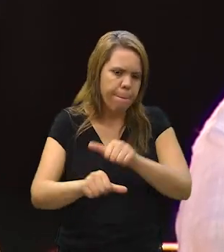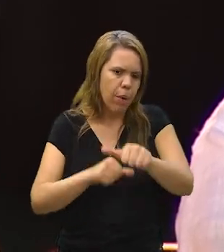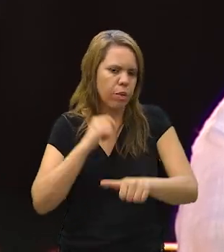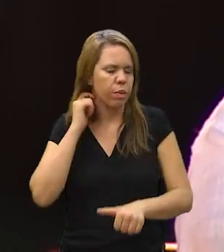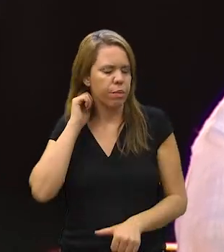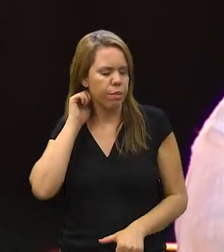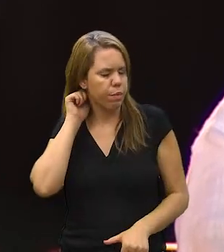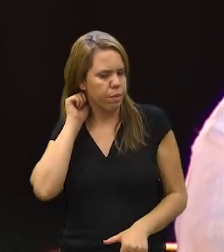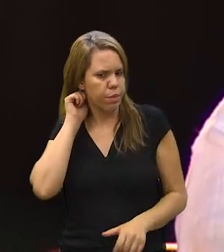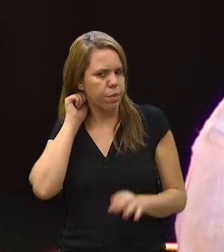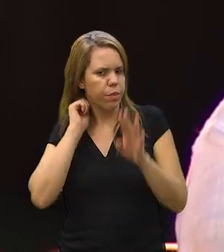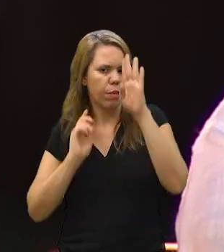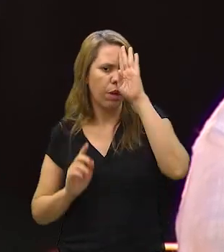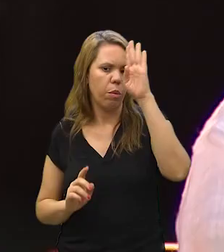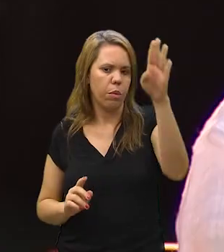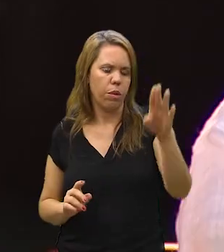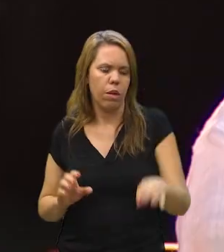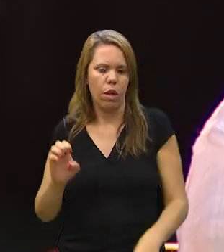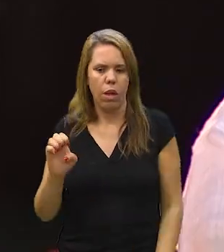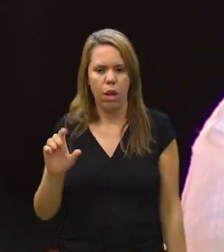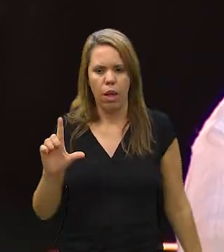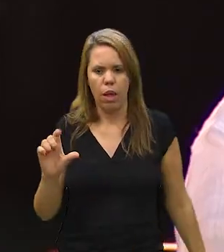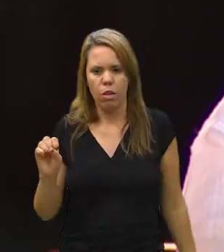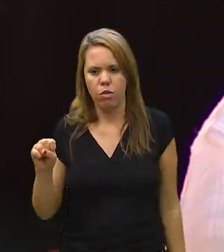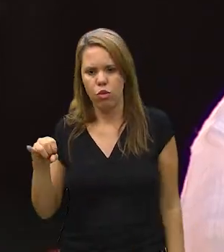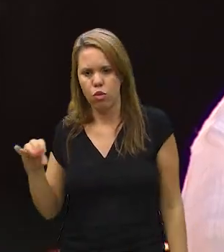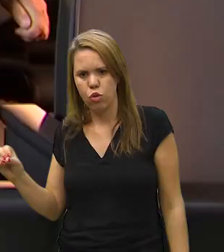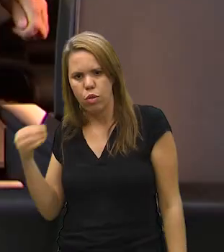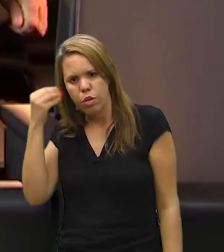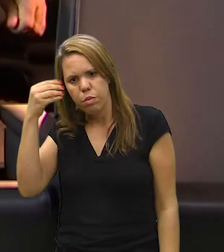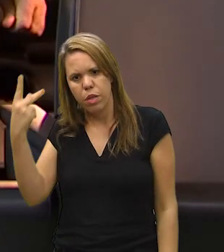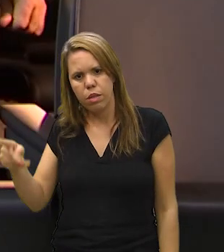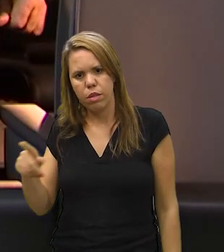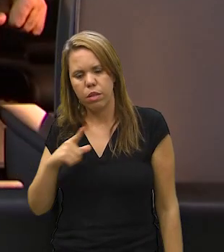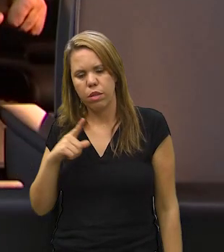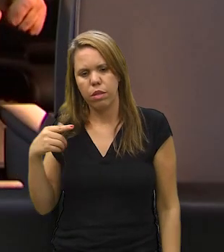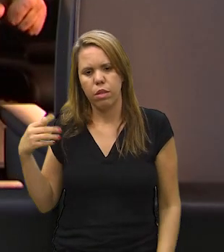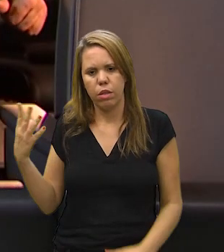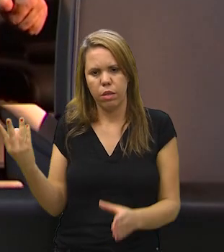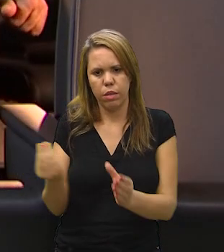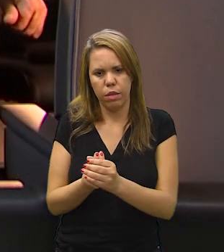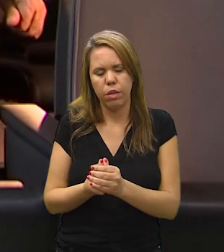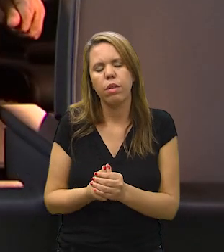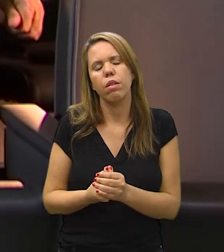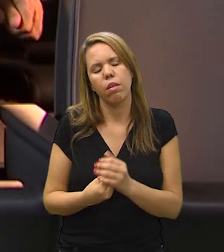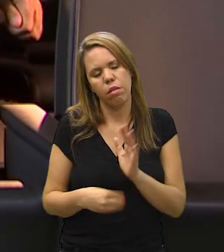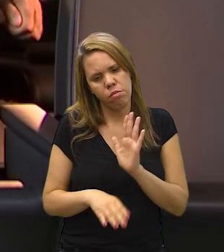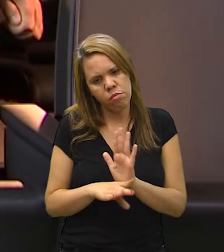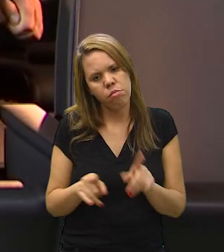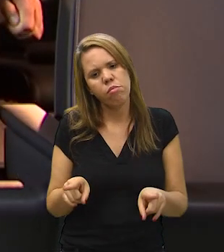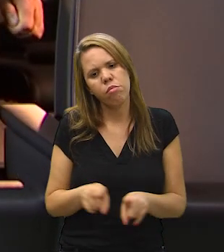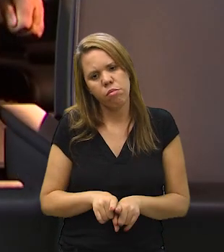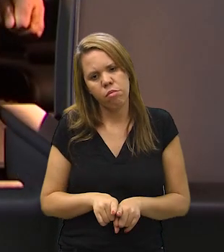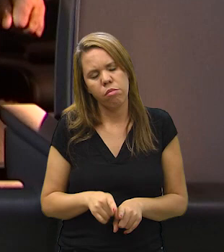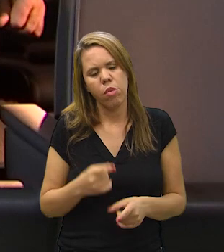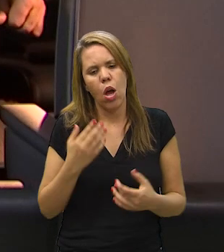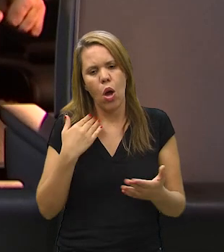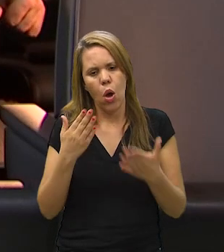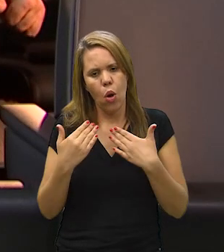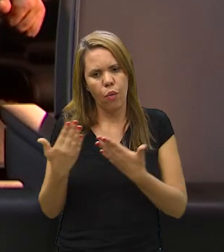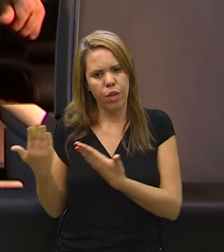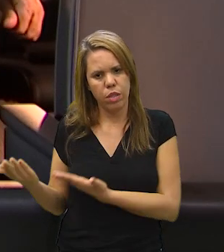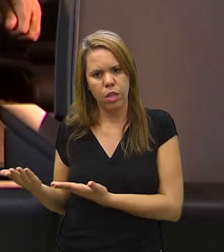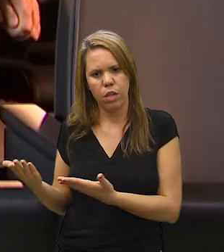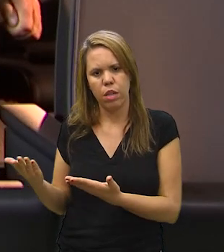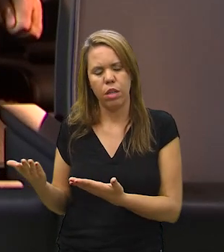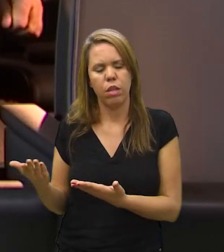meio, principalmente o Elcio, com essa experiência pessoal que ele tinha, ele agregou um pouco também, conversando com ele,